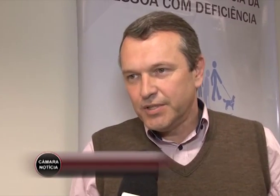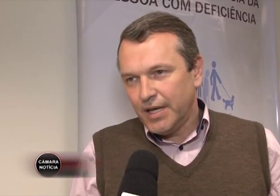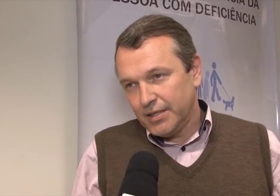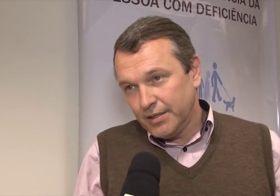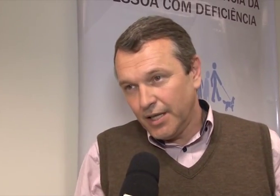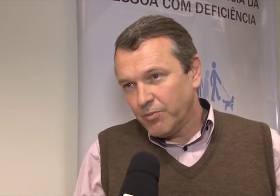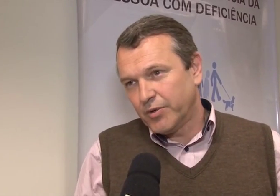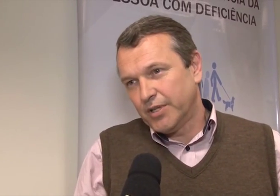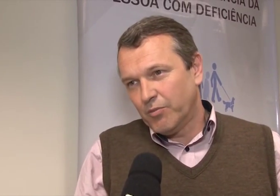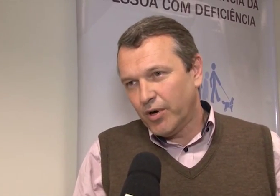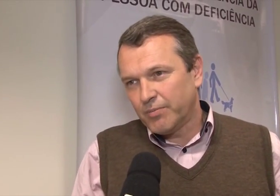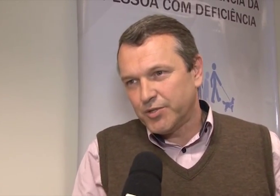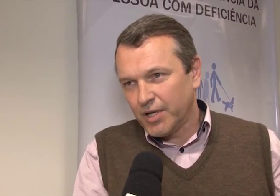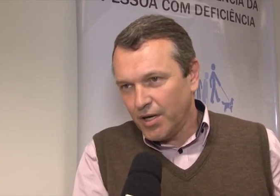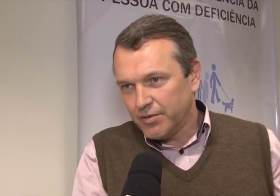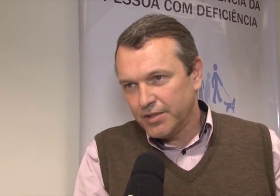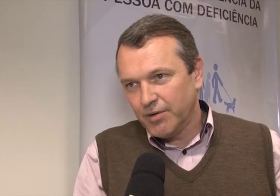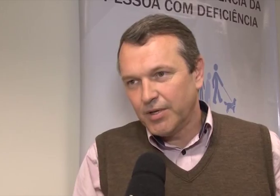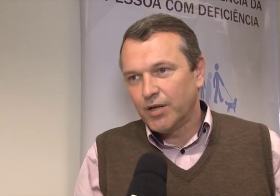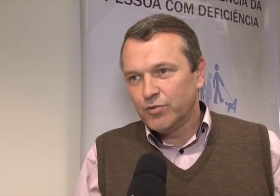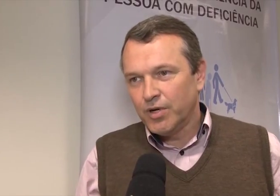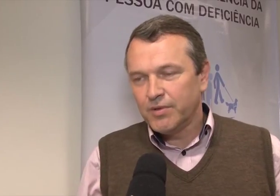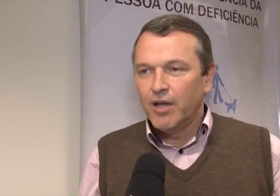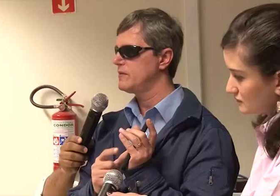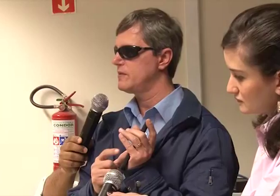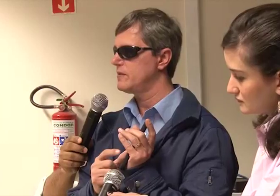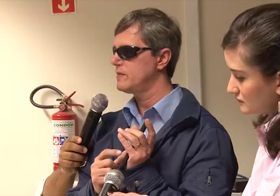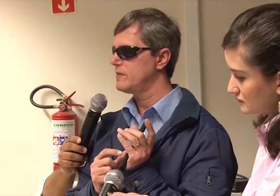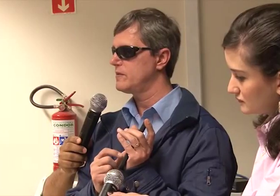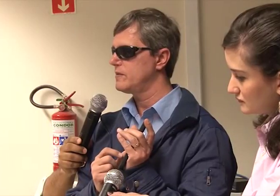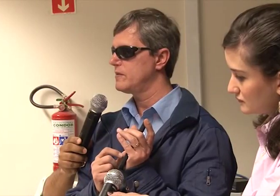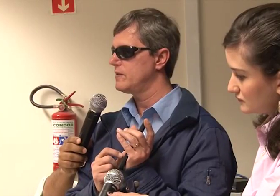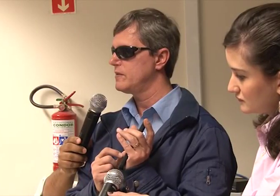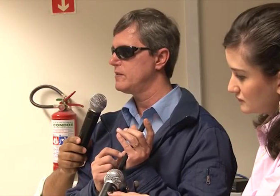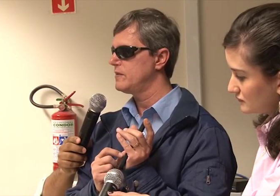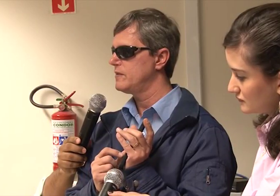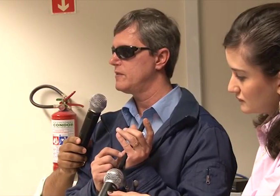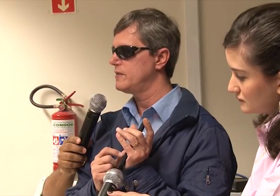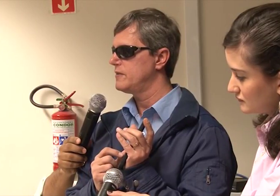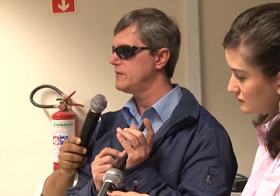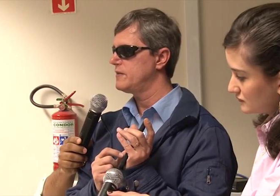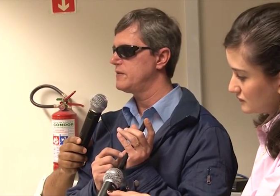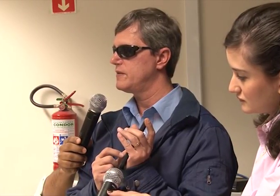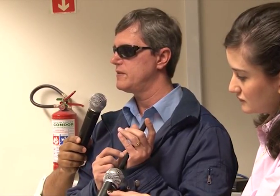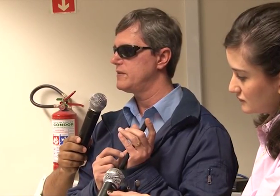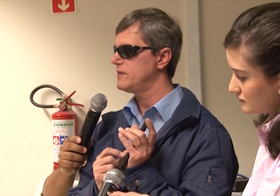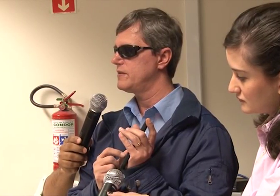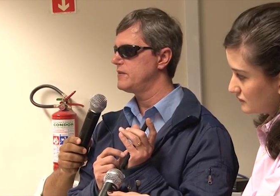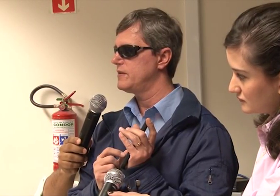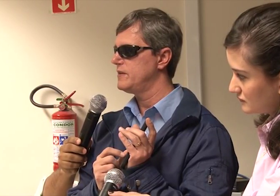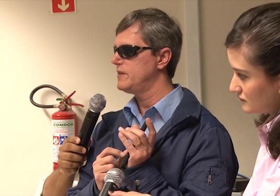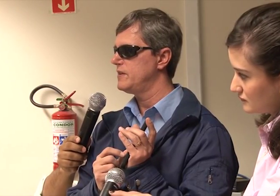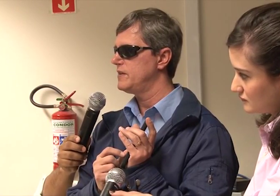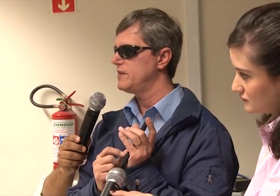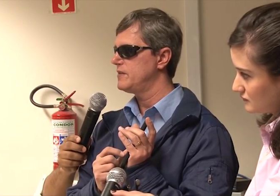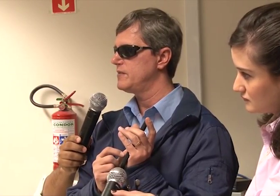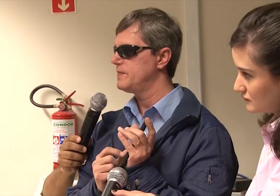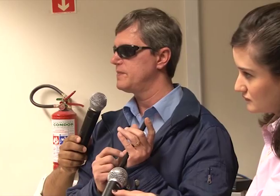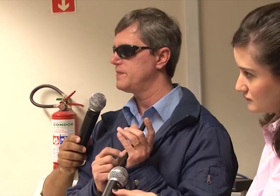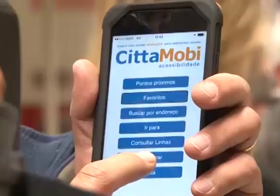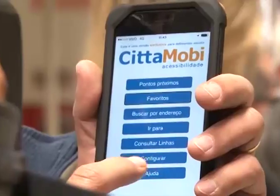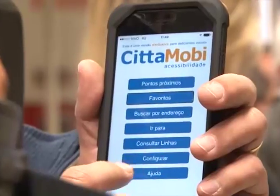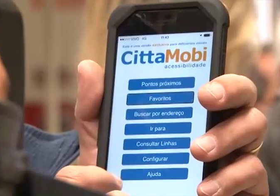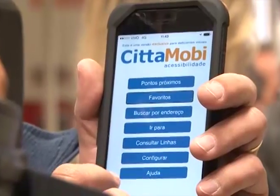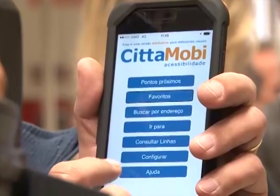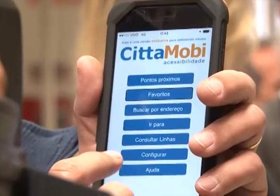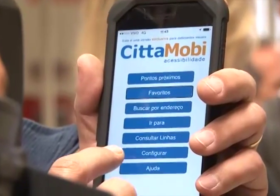a quantidade de tempo que demora para chegar a um determinado ônibus. O aplicativo foi adaptado e tem avisos sonoros. Pode ser